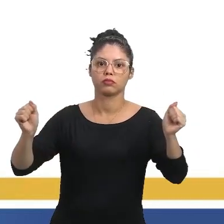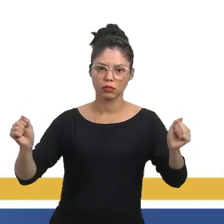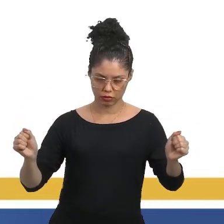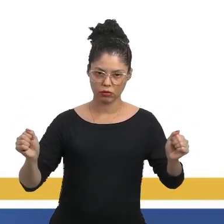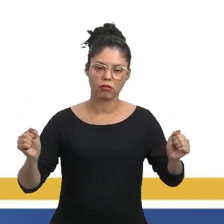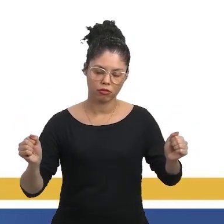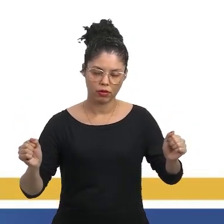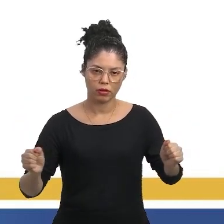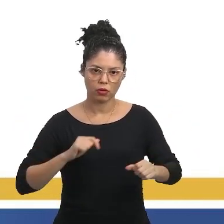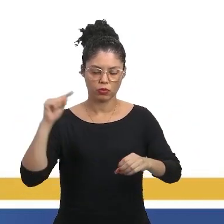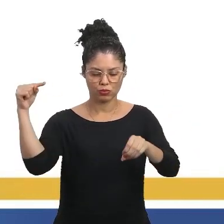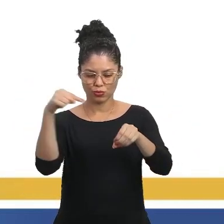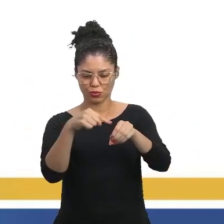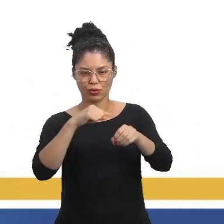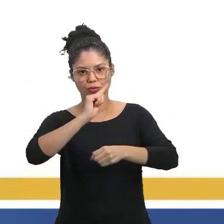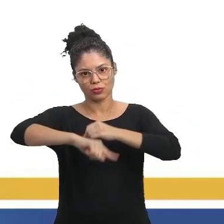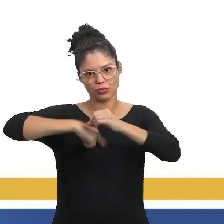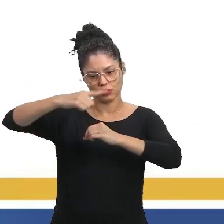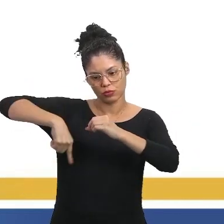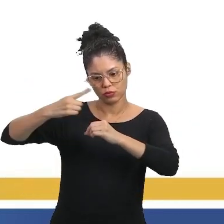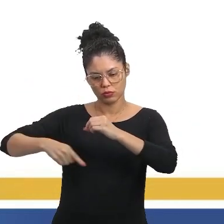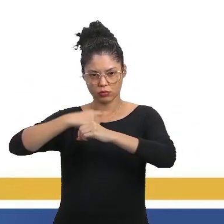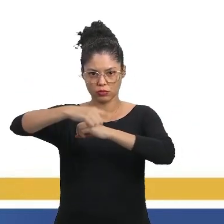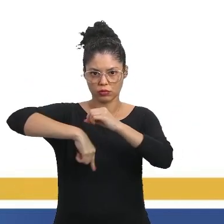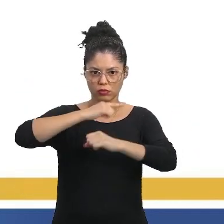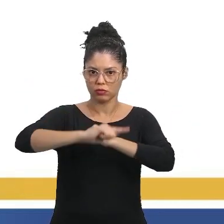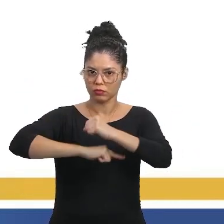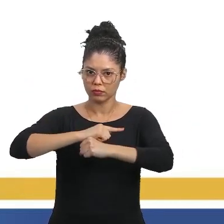átomo. Tá? Então,